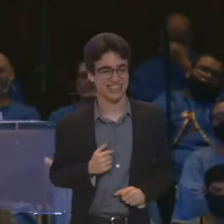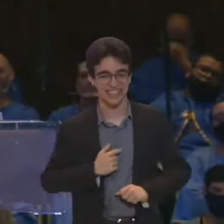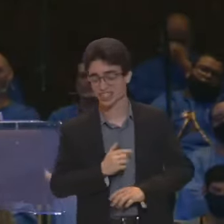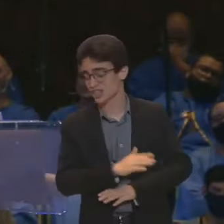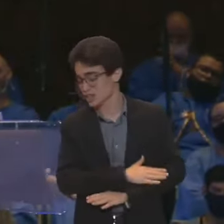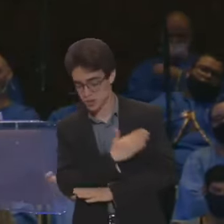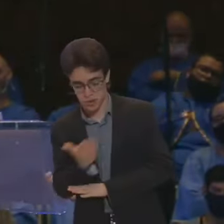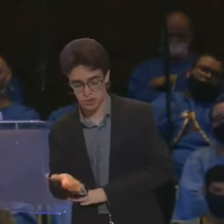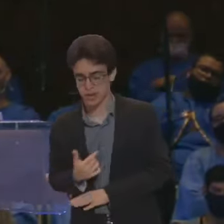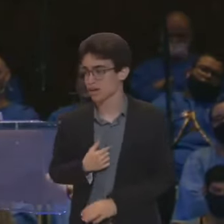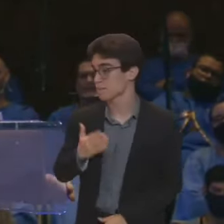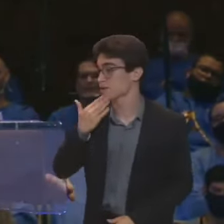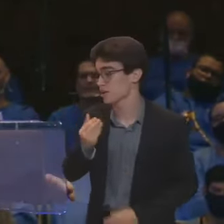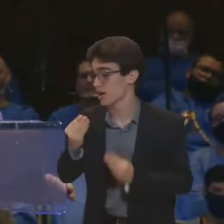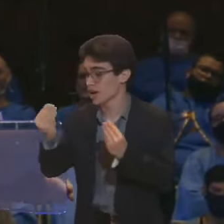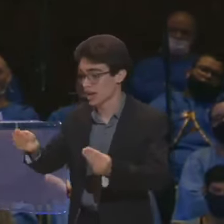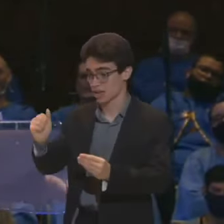inteira acordado,